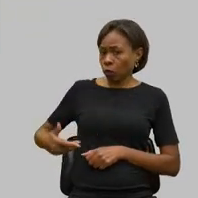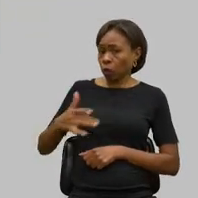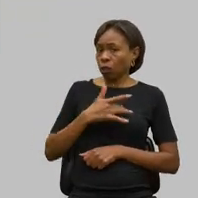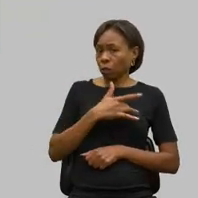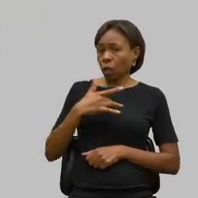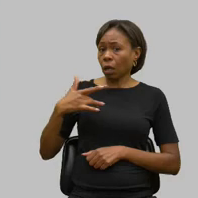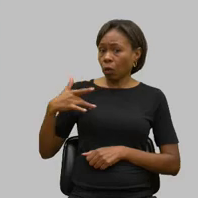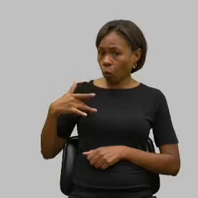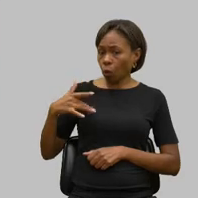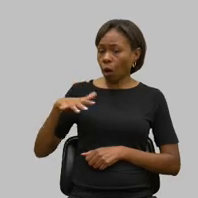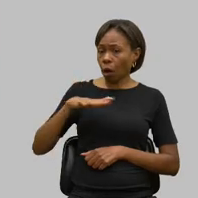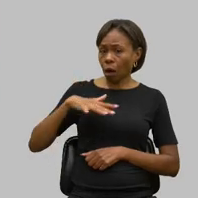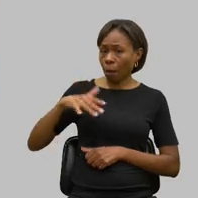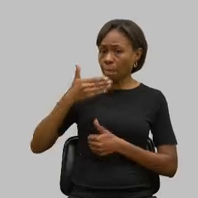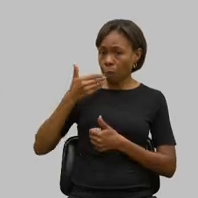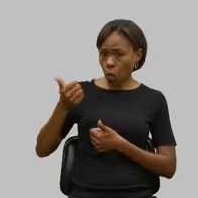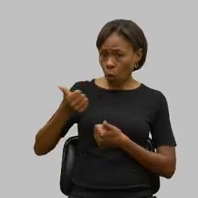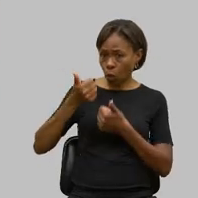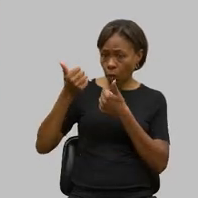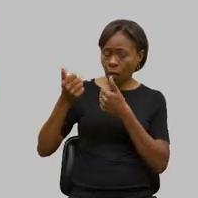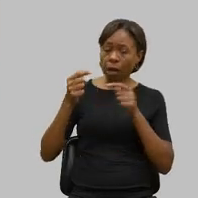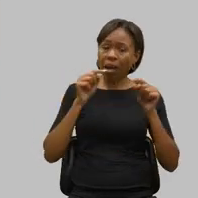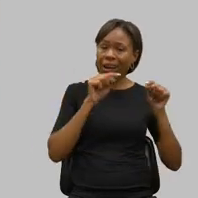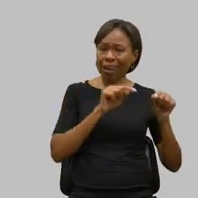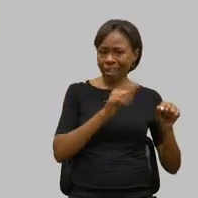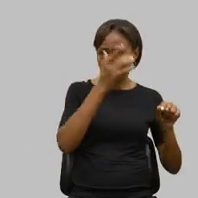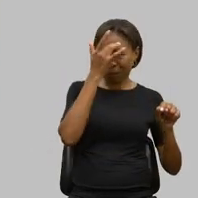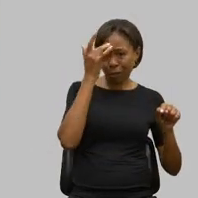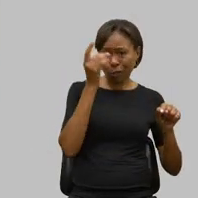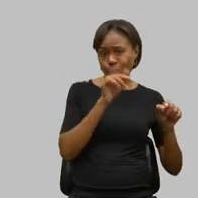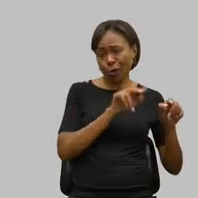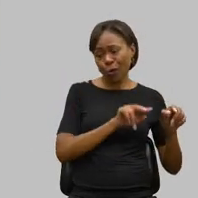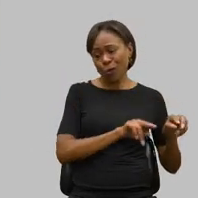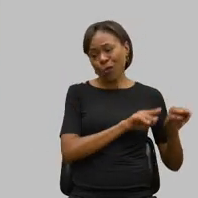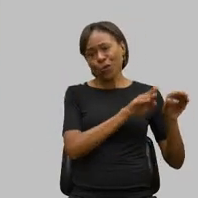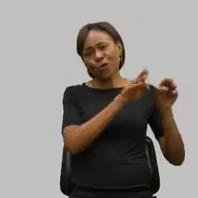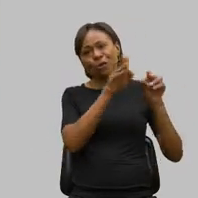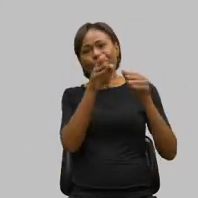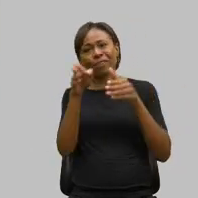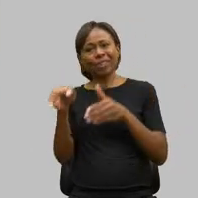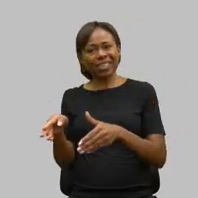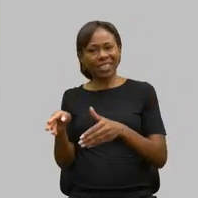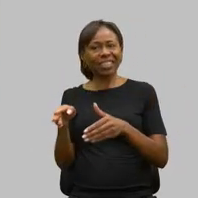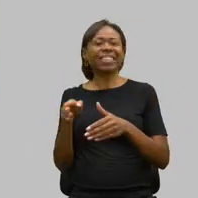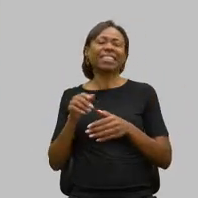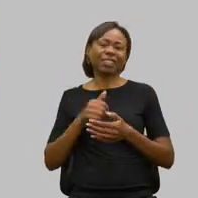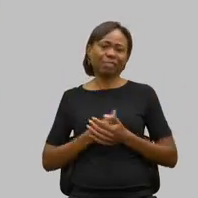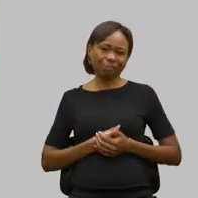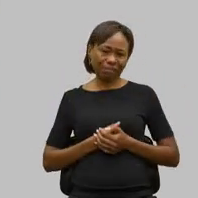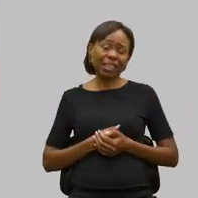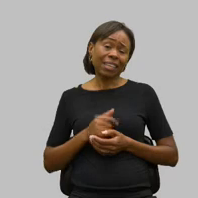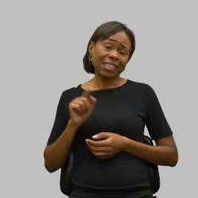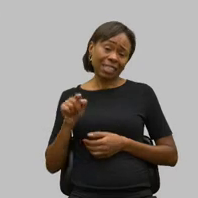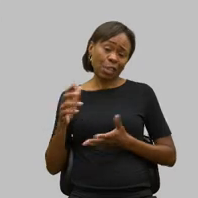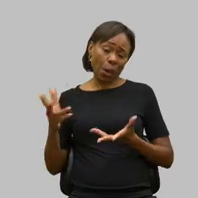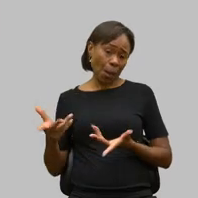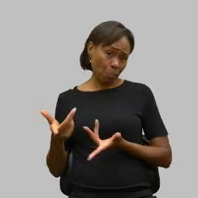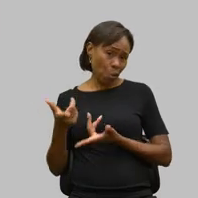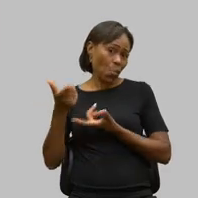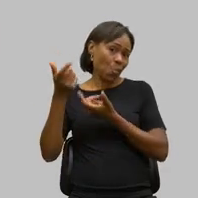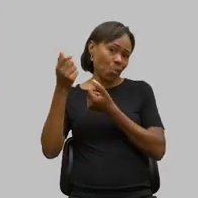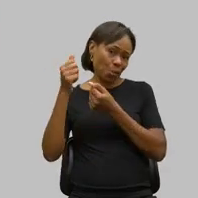público, automaticamente, há uma migração natural. Então, quanto mais se aprimora, Antônio Cássio Arantes, quanto mais se aprimora